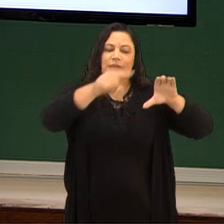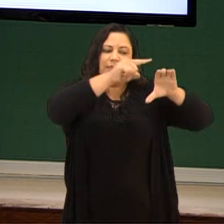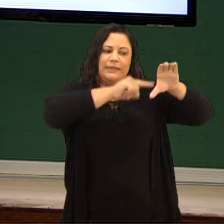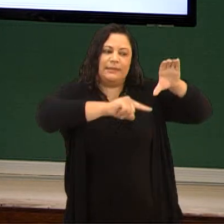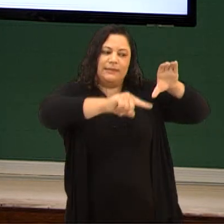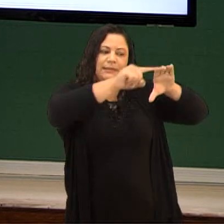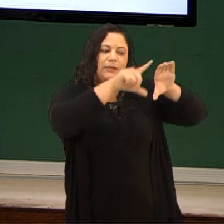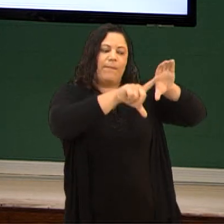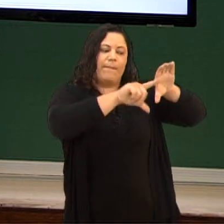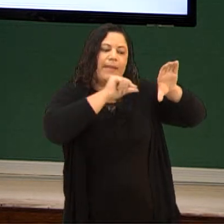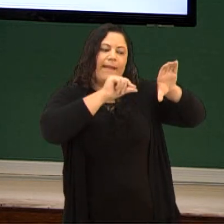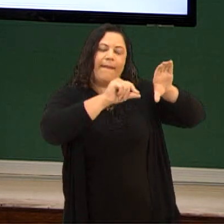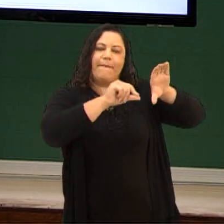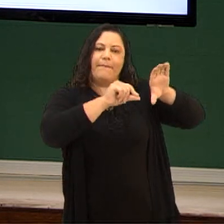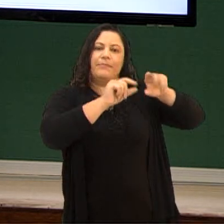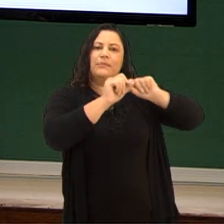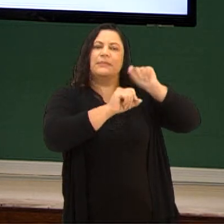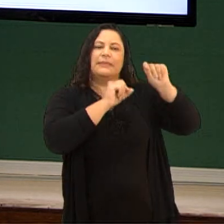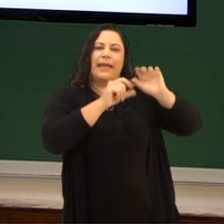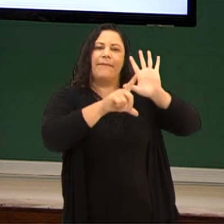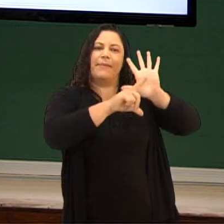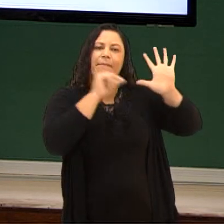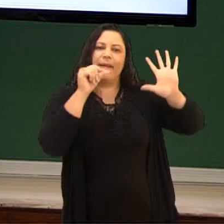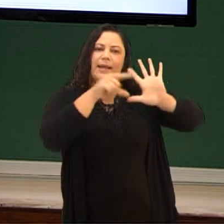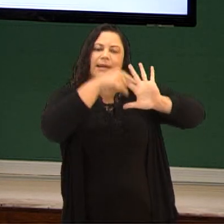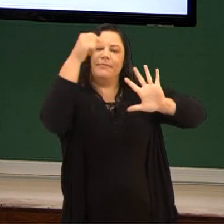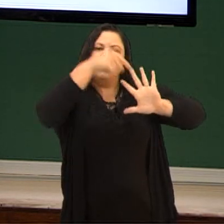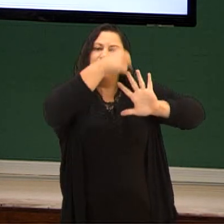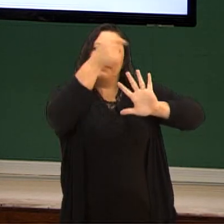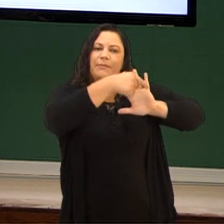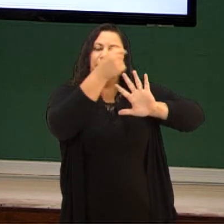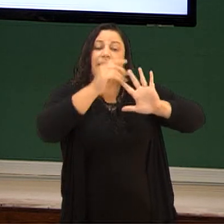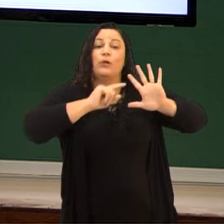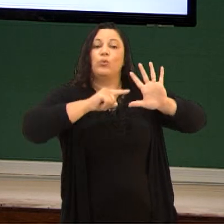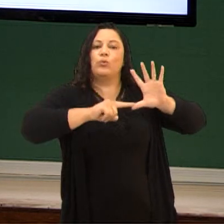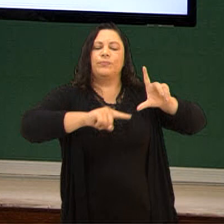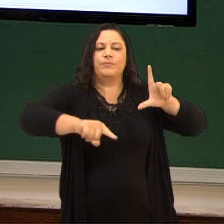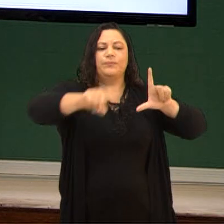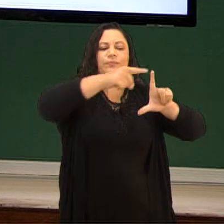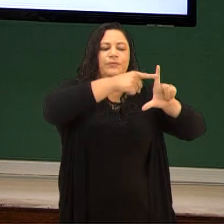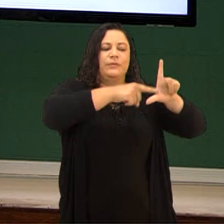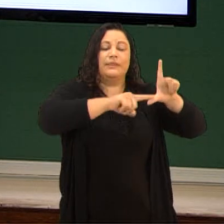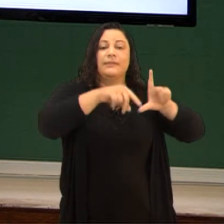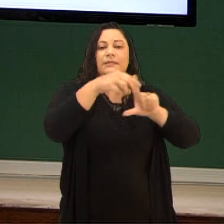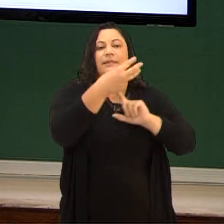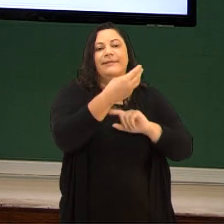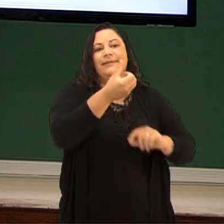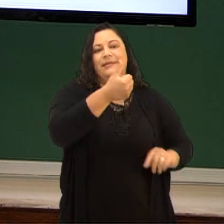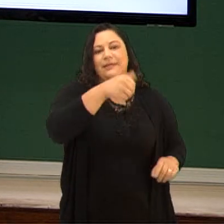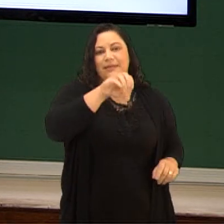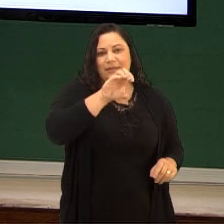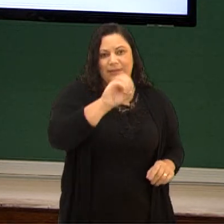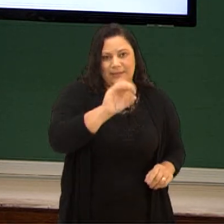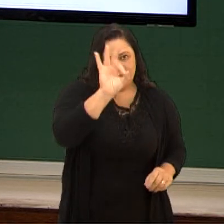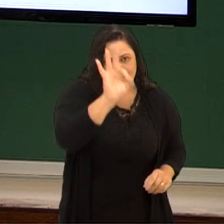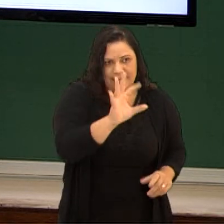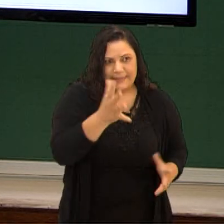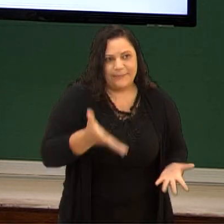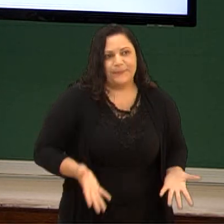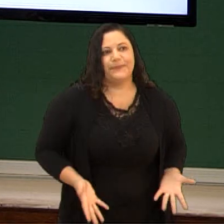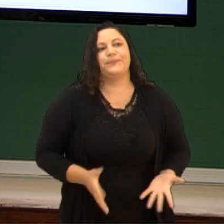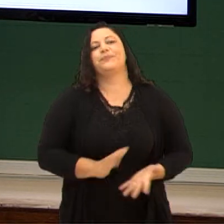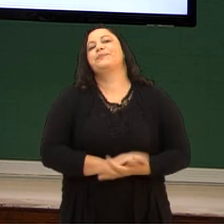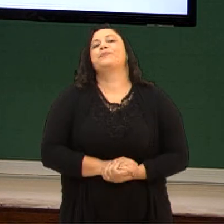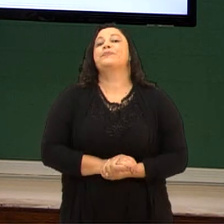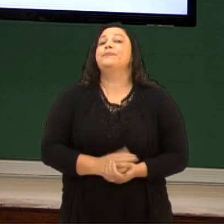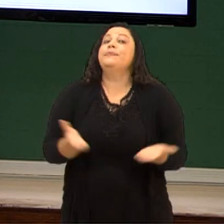meu gráfico de setores completo, ele corresponde a 360 graus, certo? E agora a